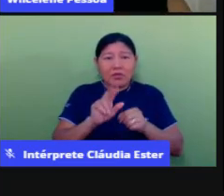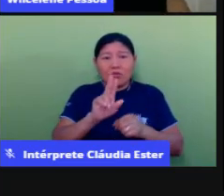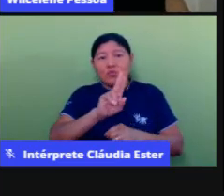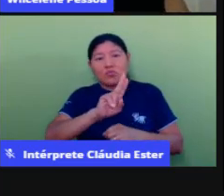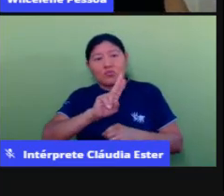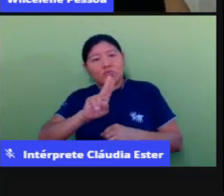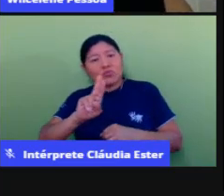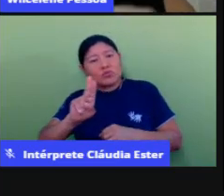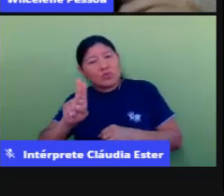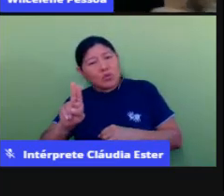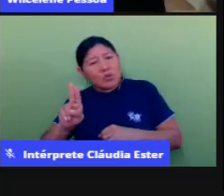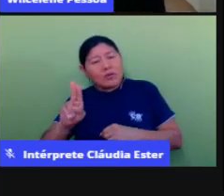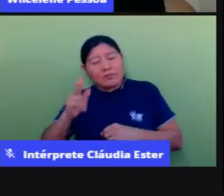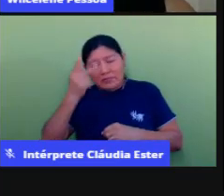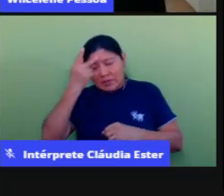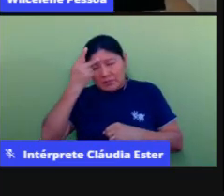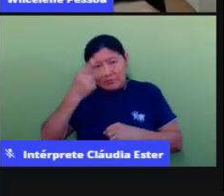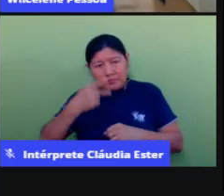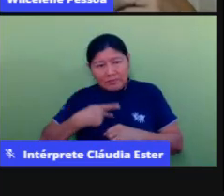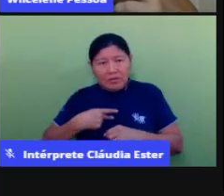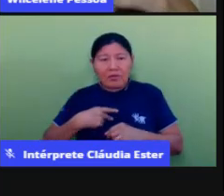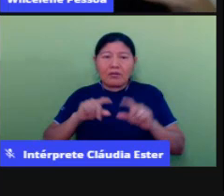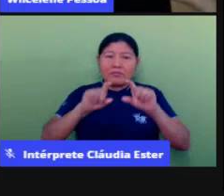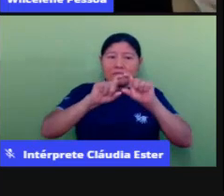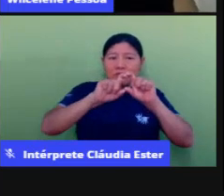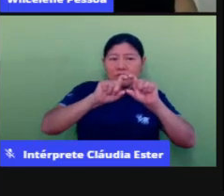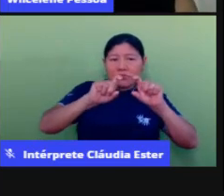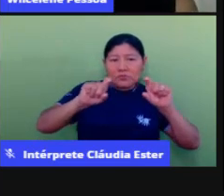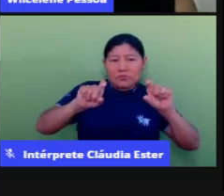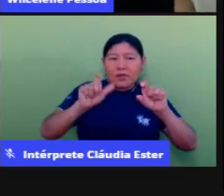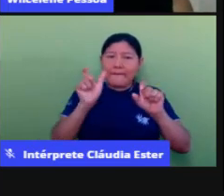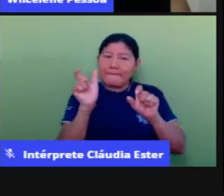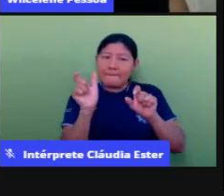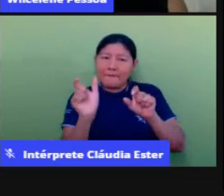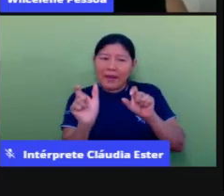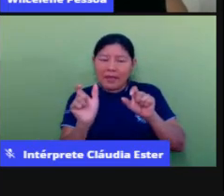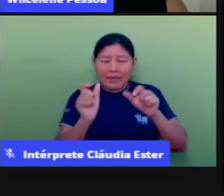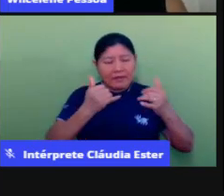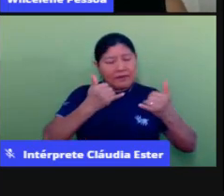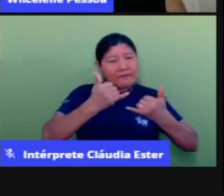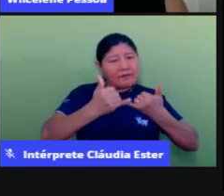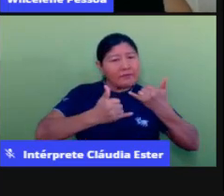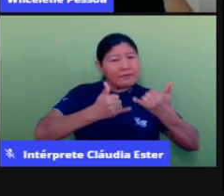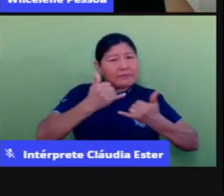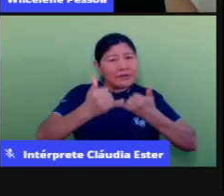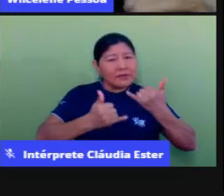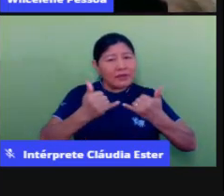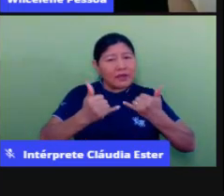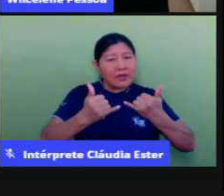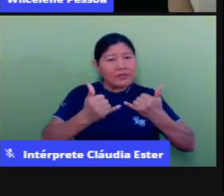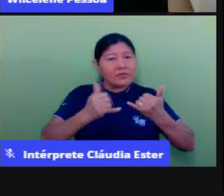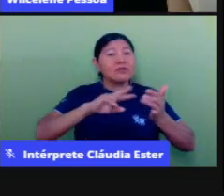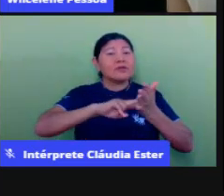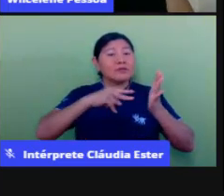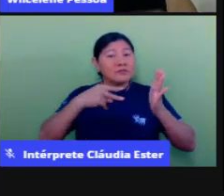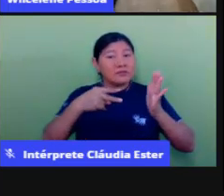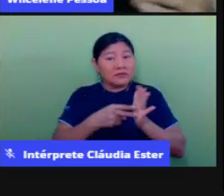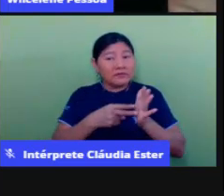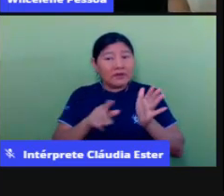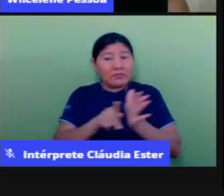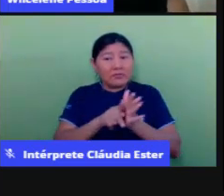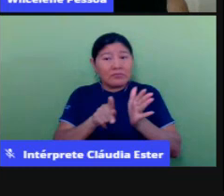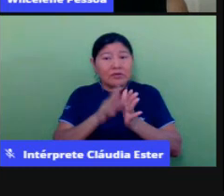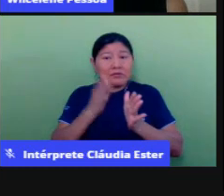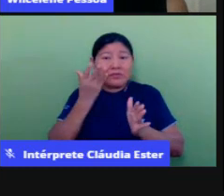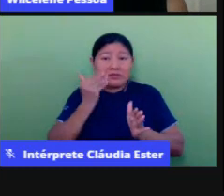nome, ou de um rótulo, ou registre, de repente, o nome do seu brinquedo preferido, algo nesse sentido, mas que seja espontâneo, que